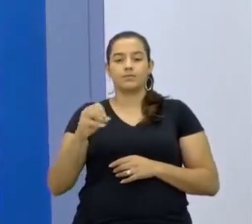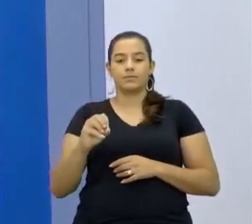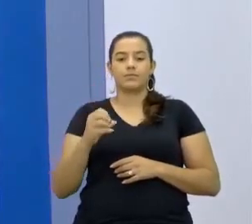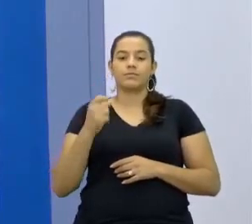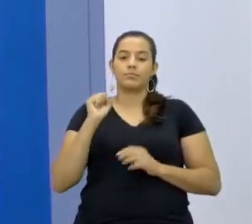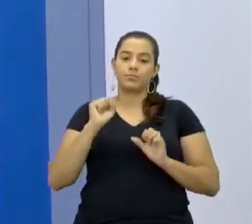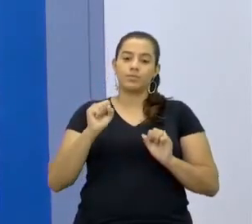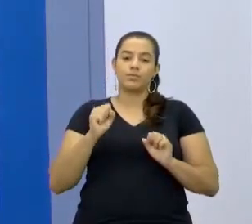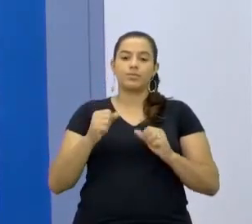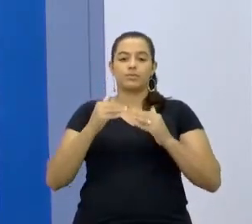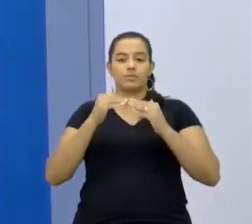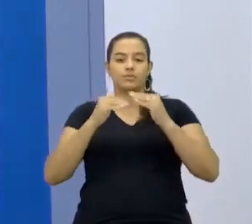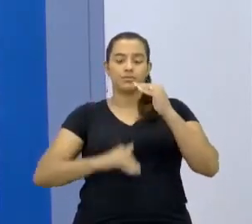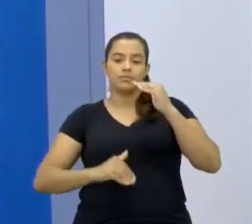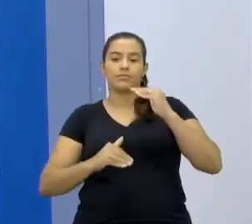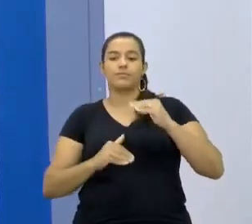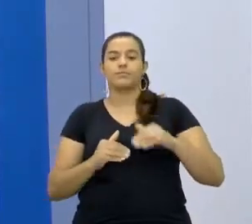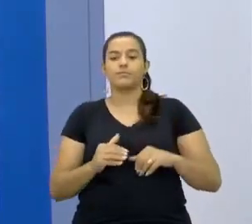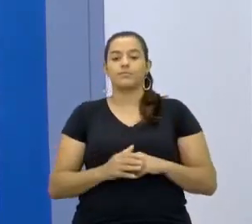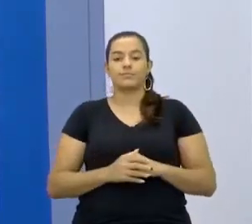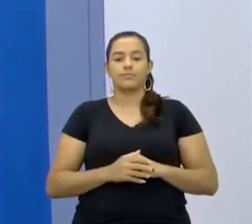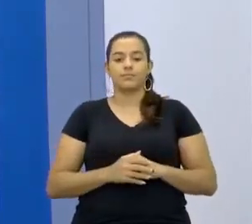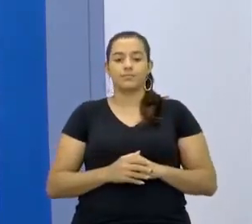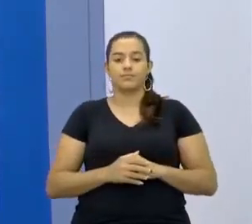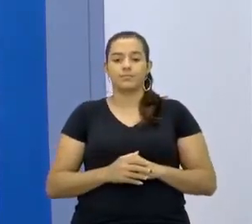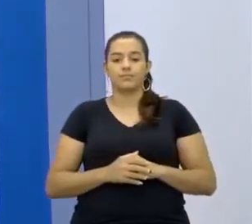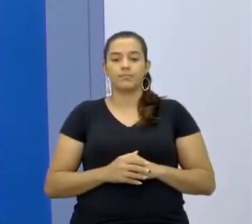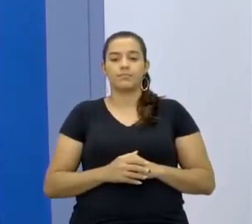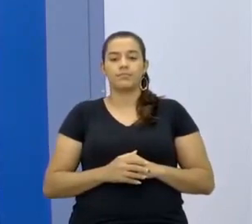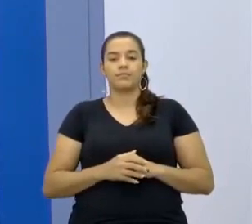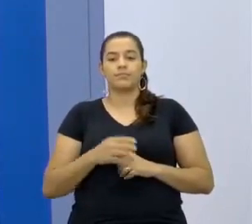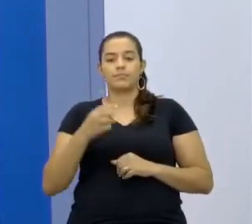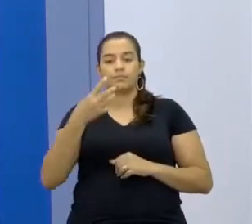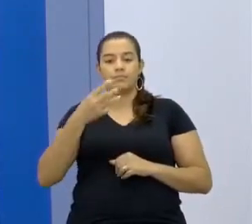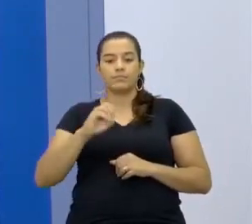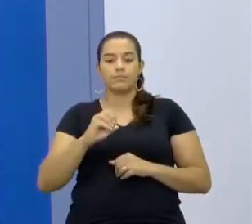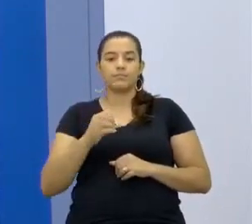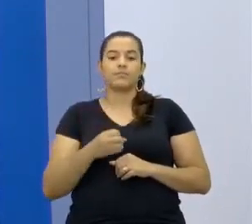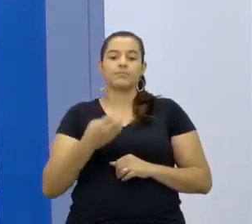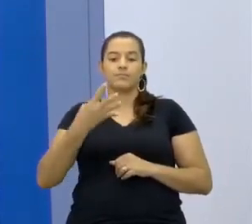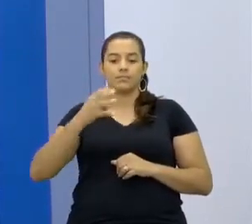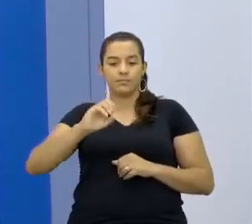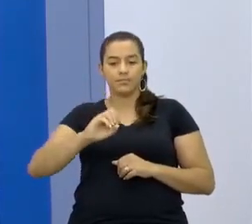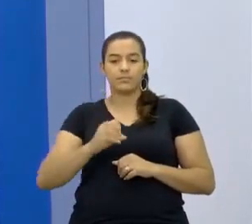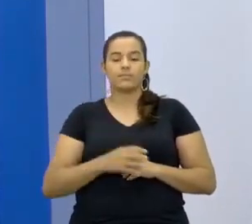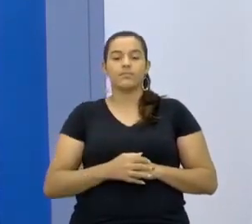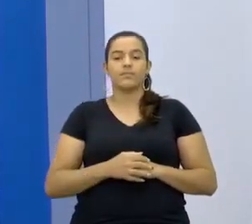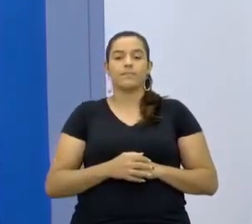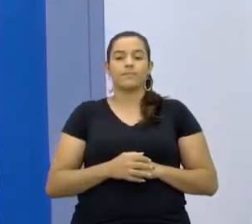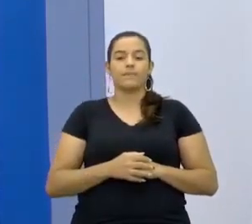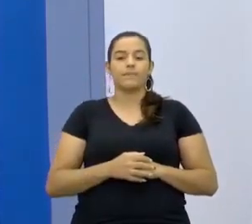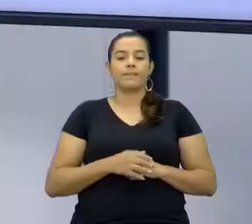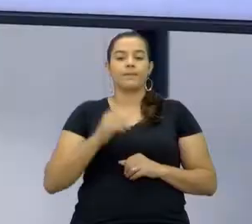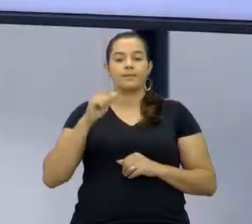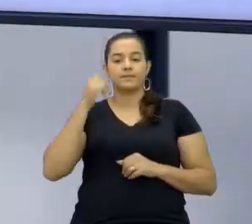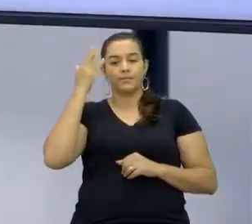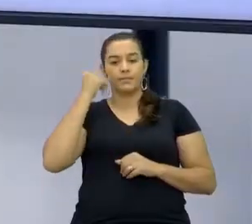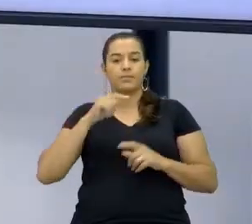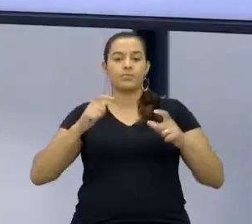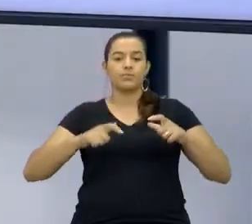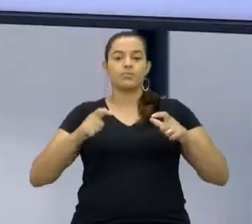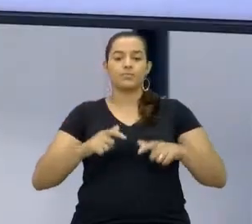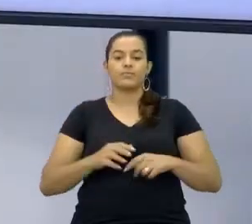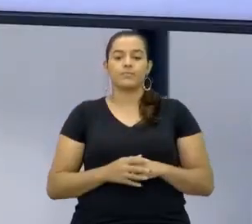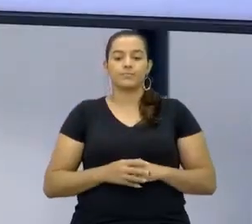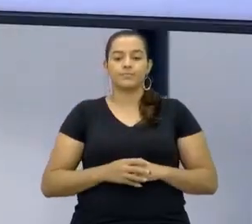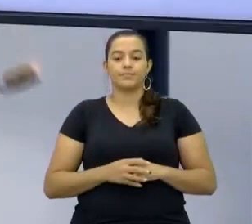ter começado a contar do 20, né, para chegar no 30, no 40, para saber qual é a posição dele, tá certo?